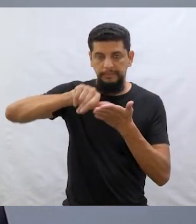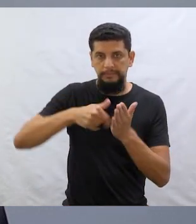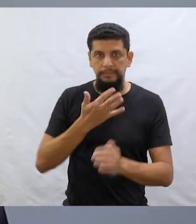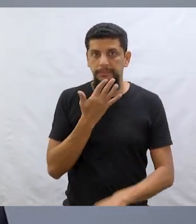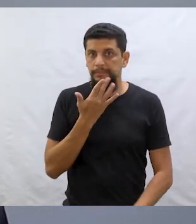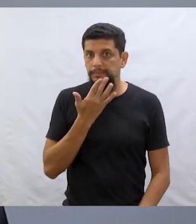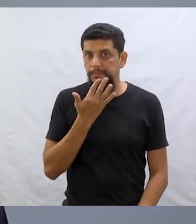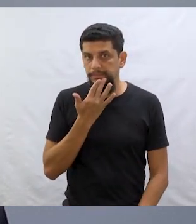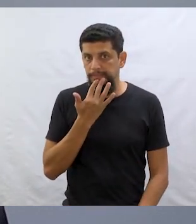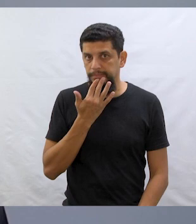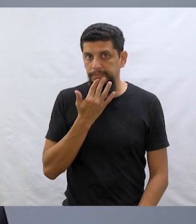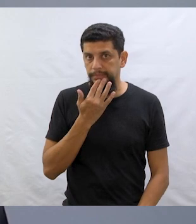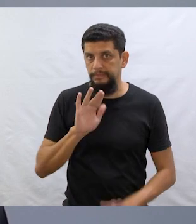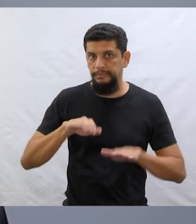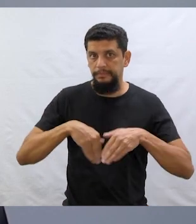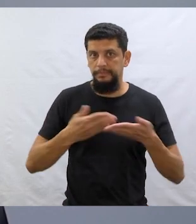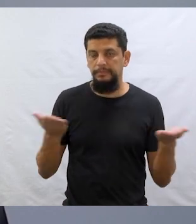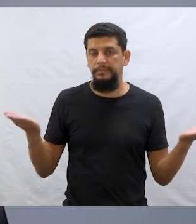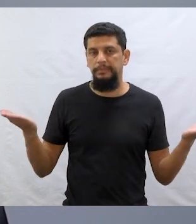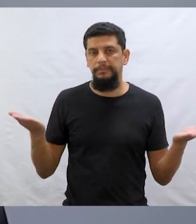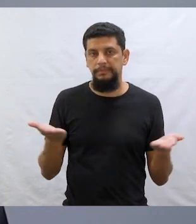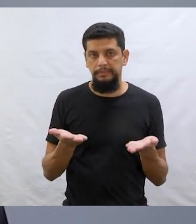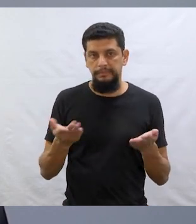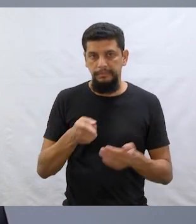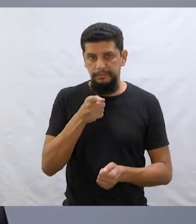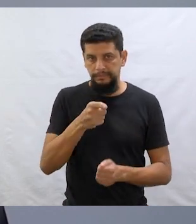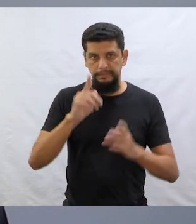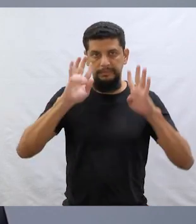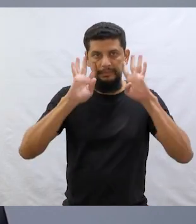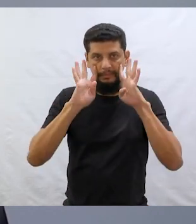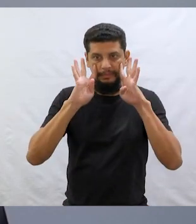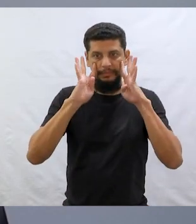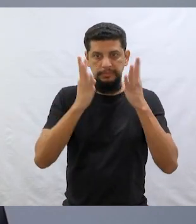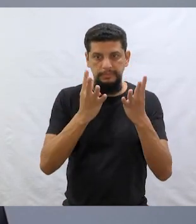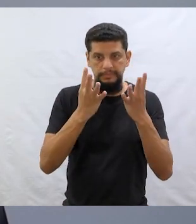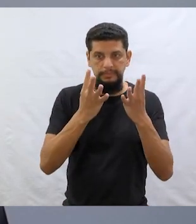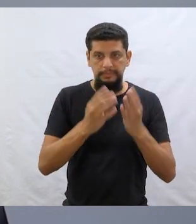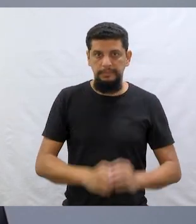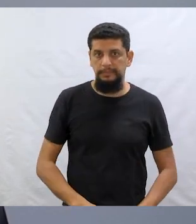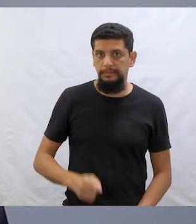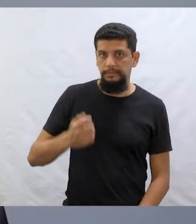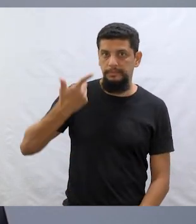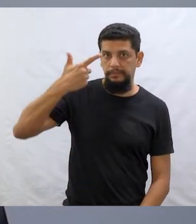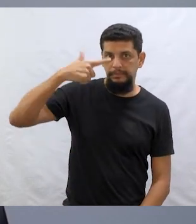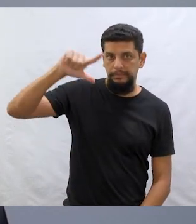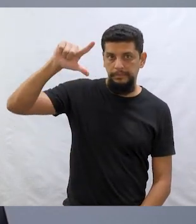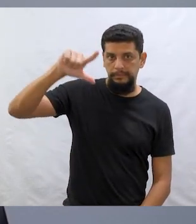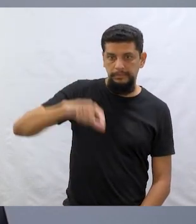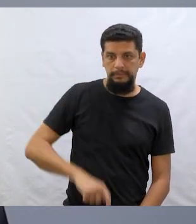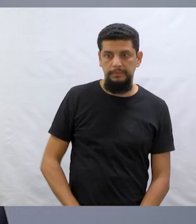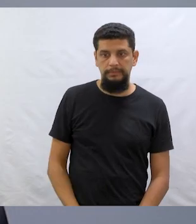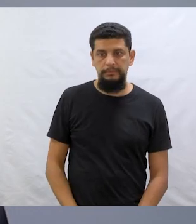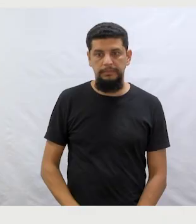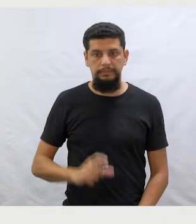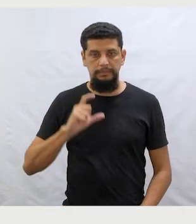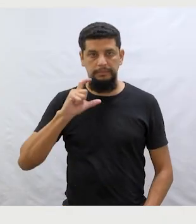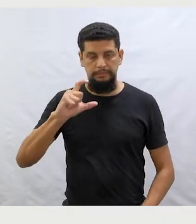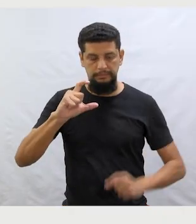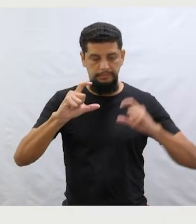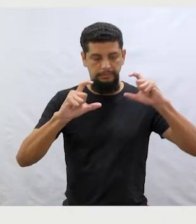cores, né? Então, agora, prestem atenção no próximo slide.